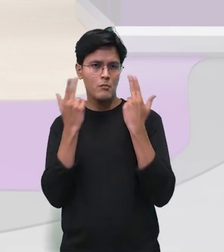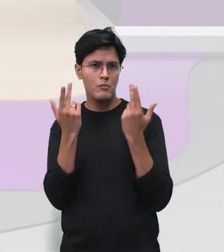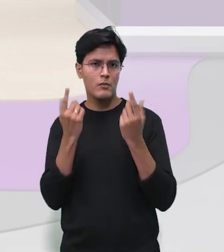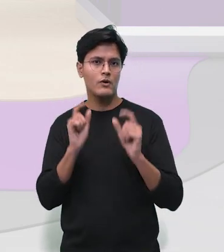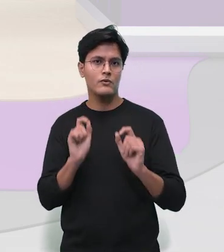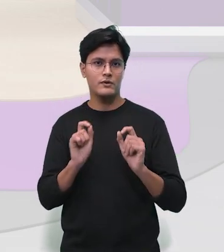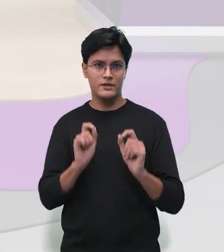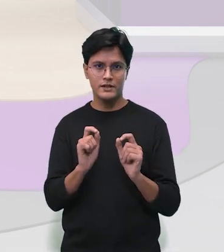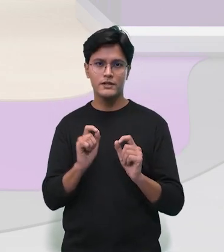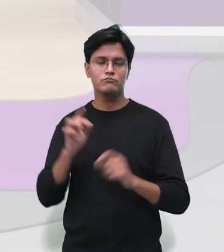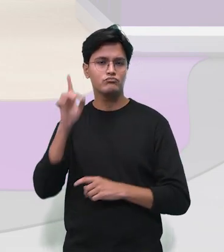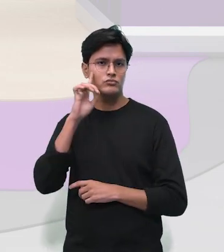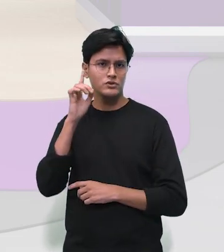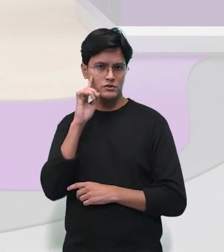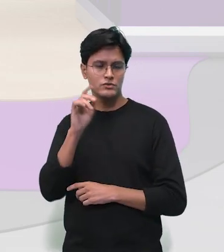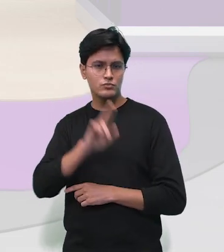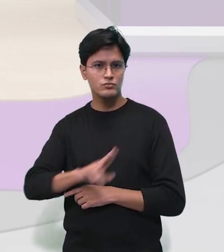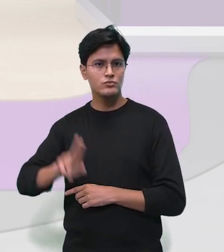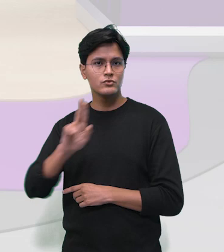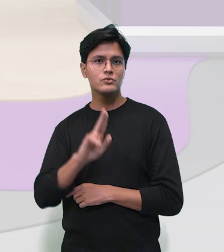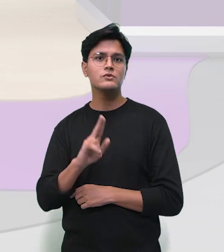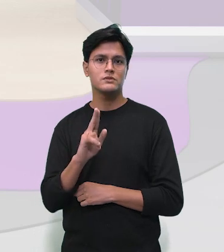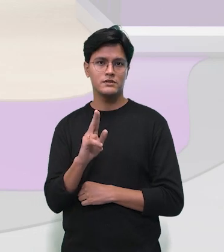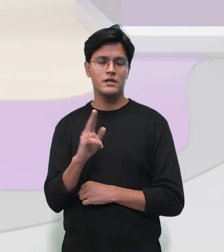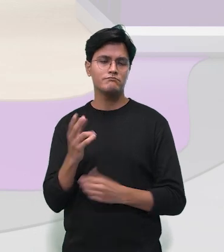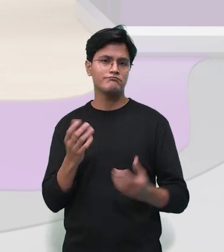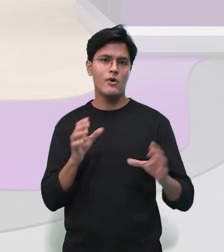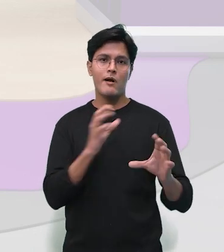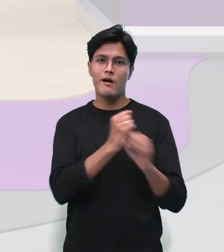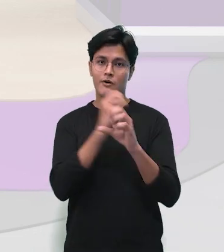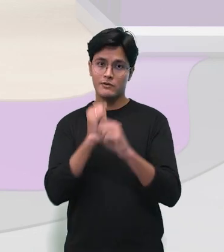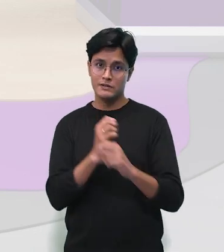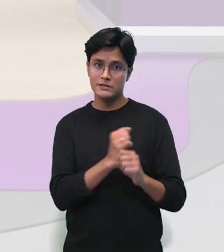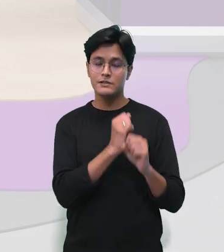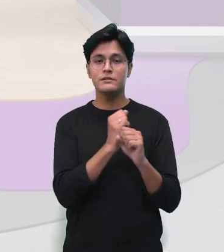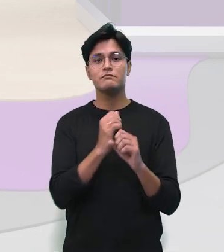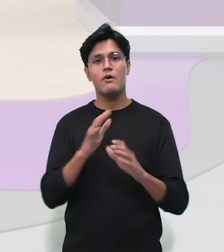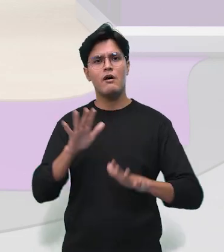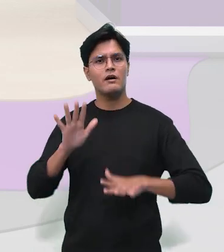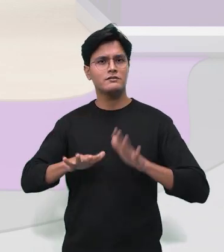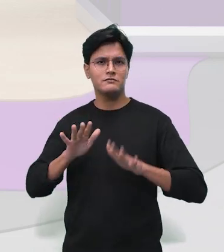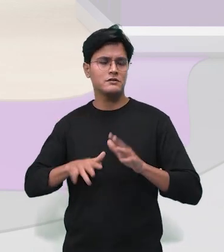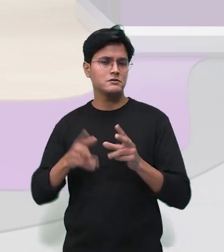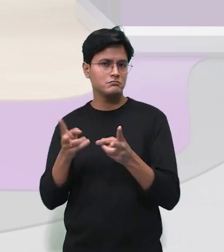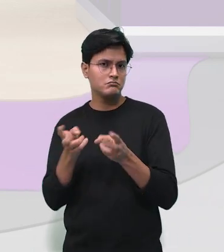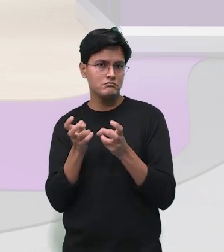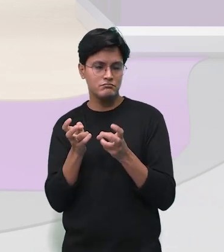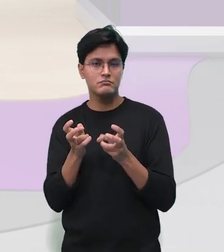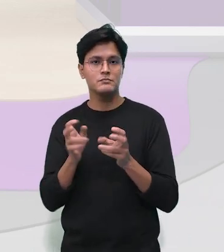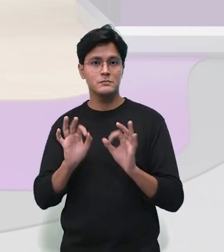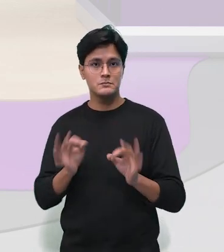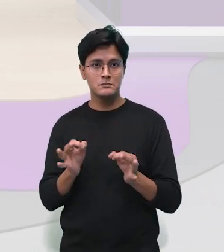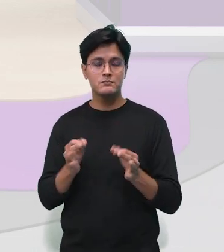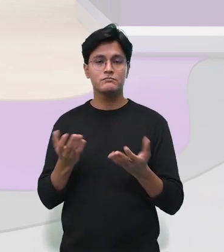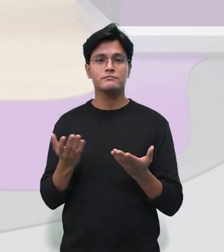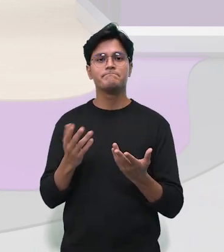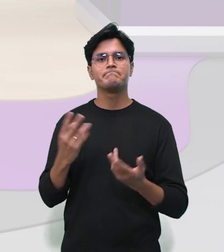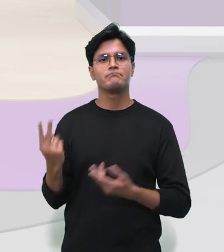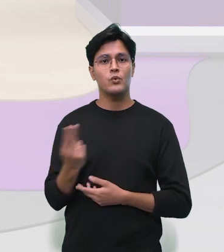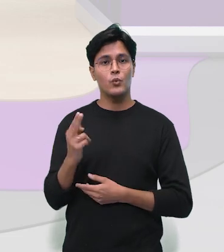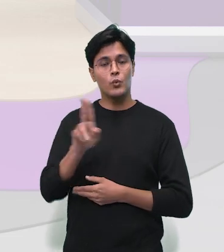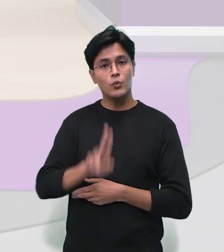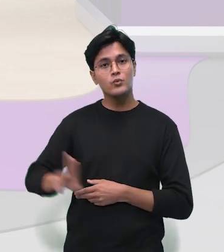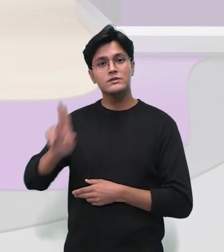esses cálculos durante o nosso dia. Às vezes a gente nem percebe quando a gente está usando ali a